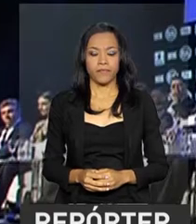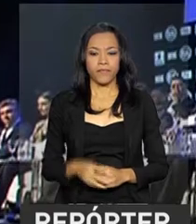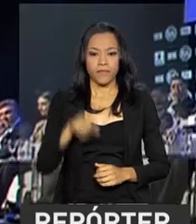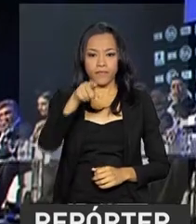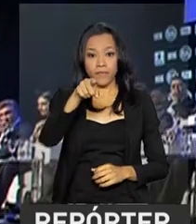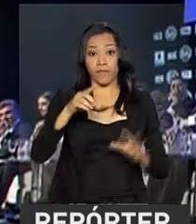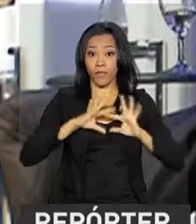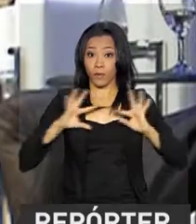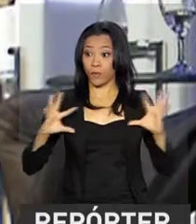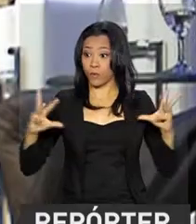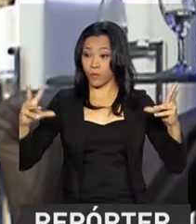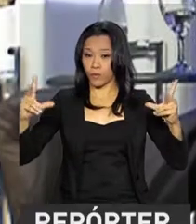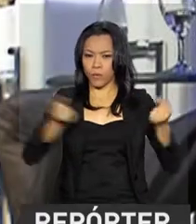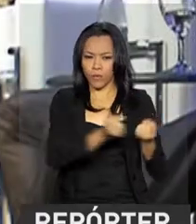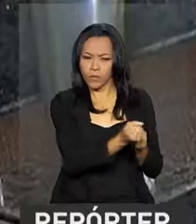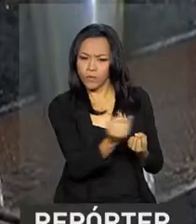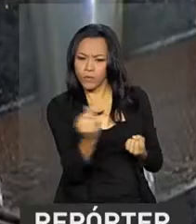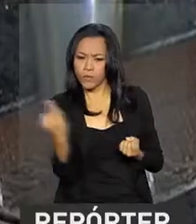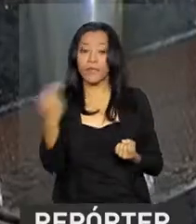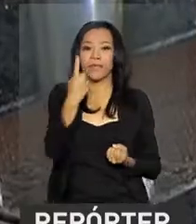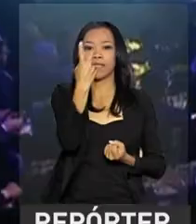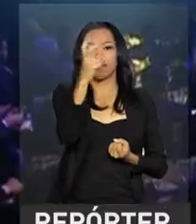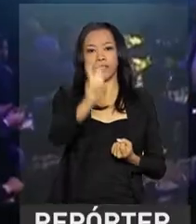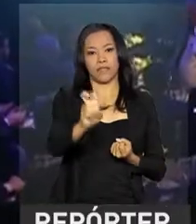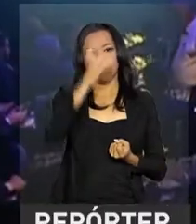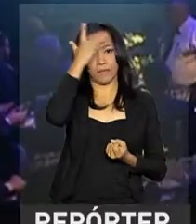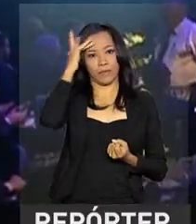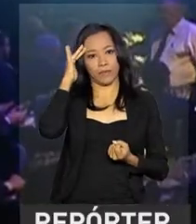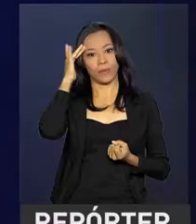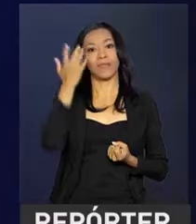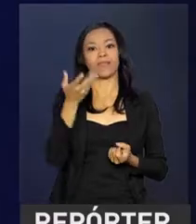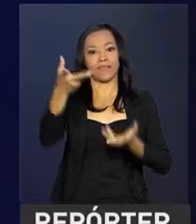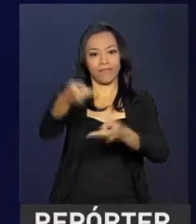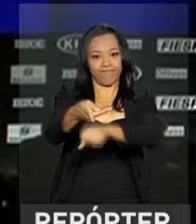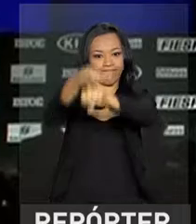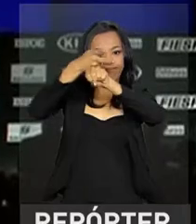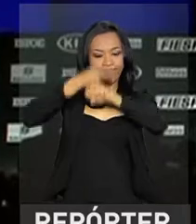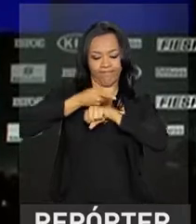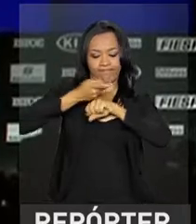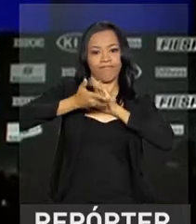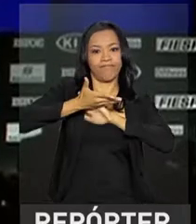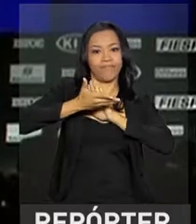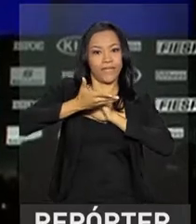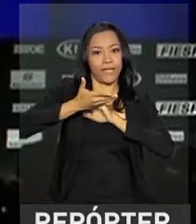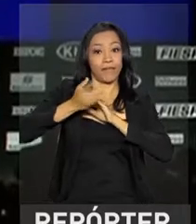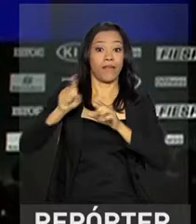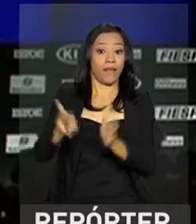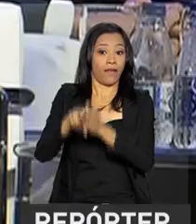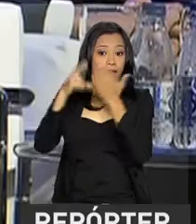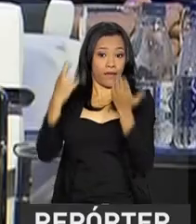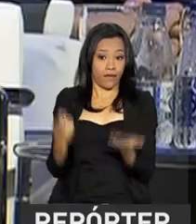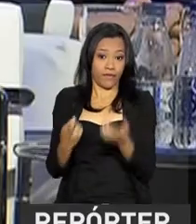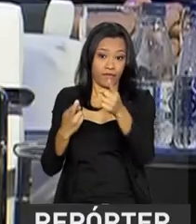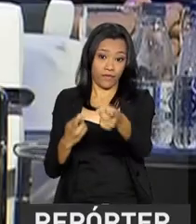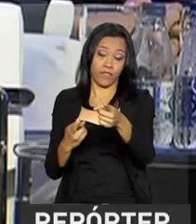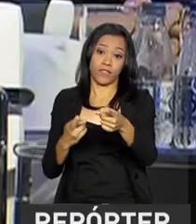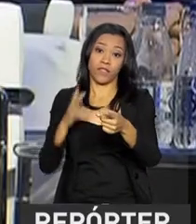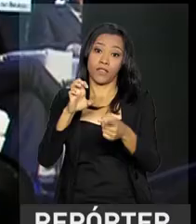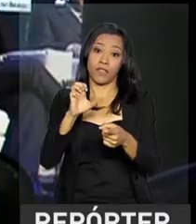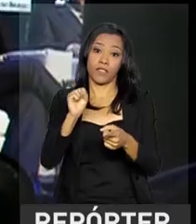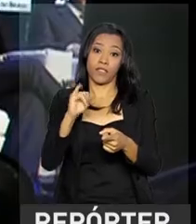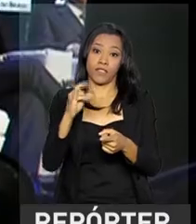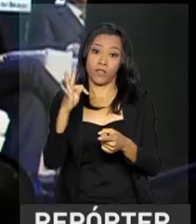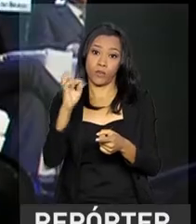Ao todo, 15 personalidades receberam o Prêmio Brasileiro do Ano, realizado pela Editora 3. O evento anual